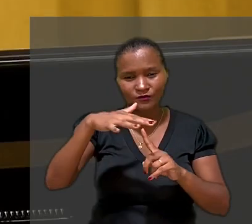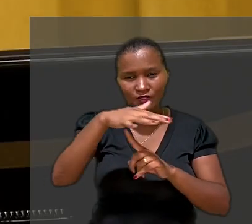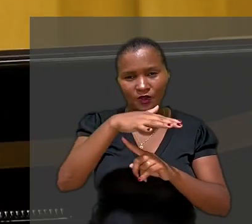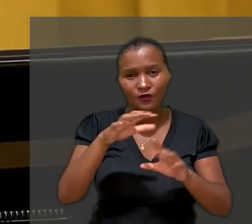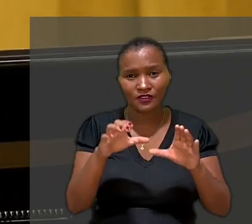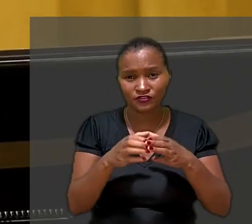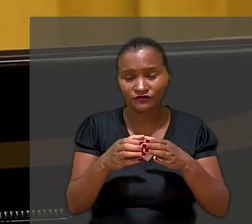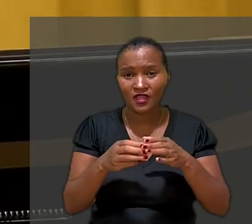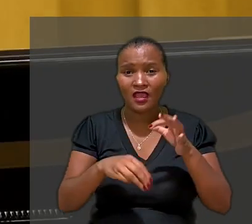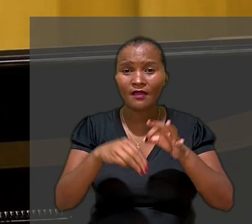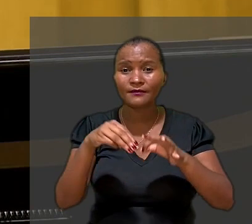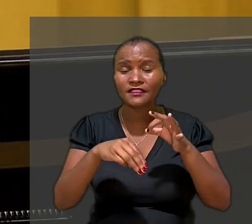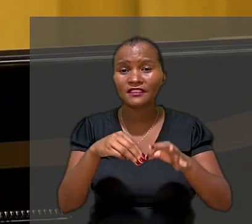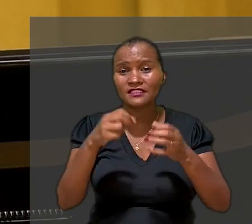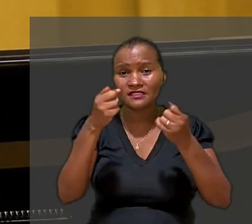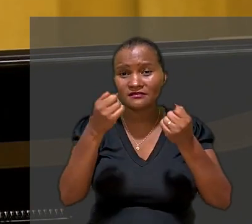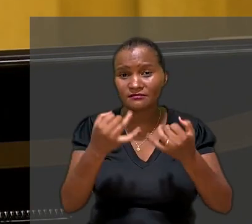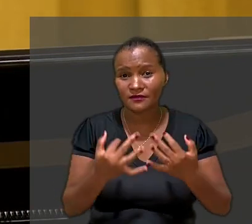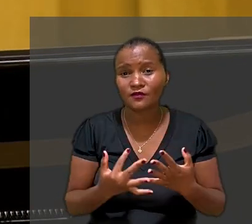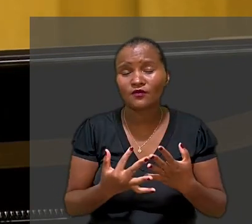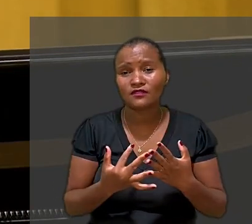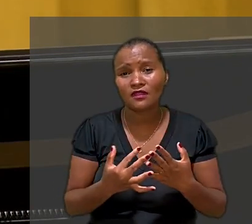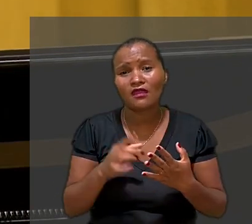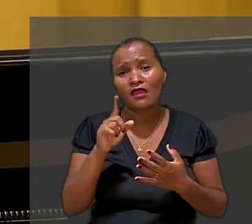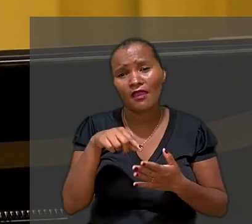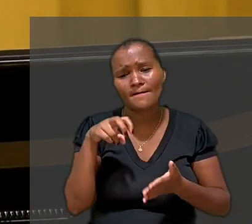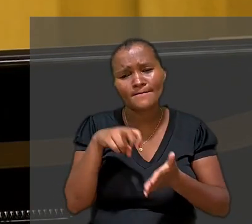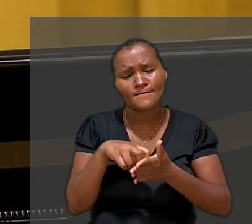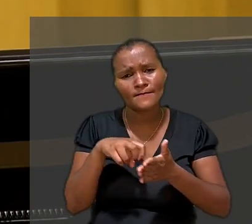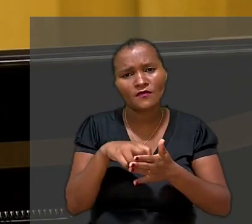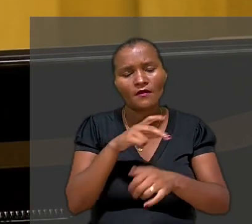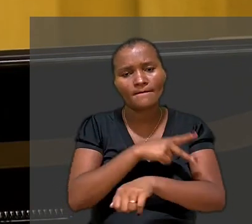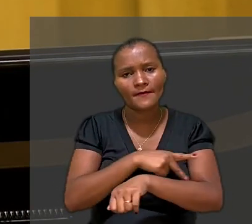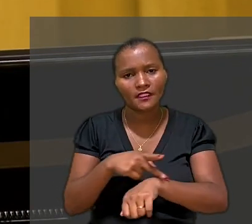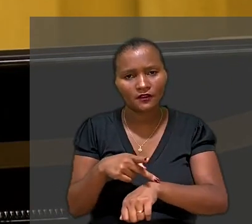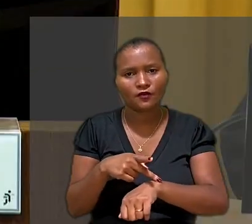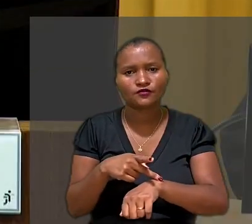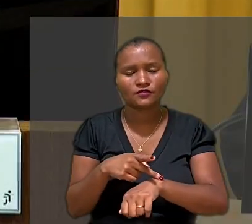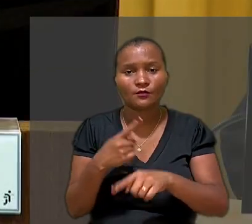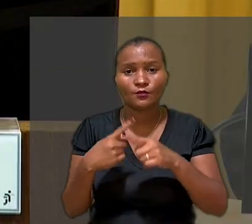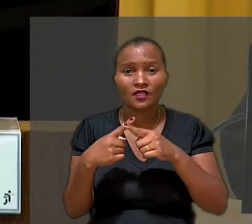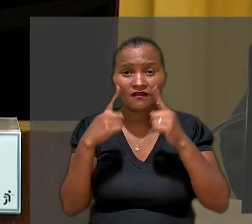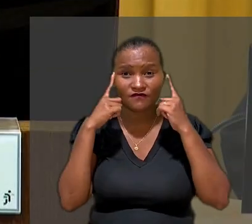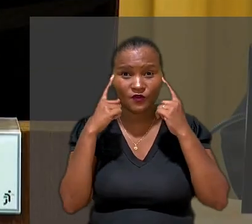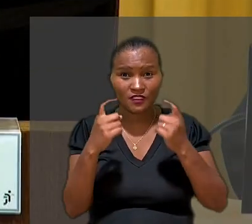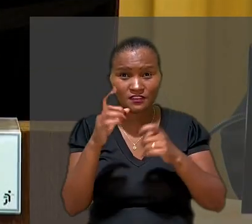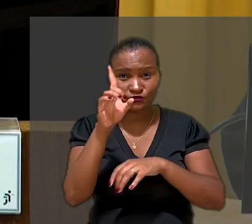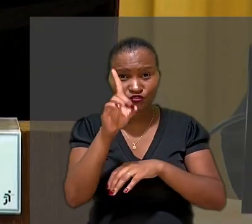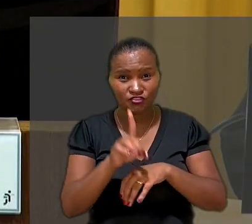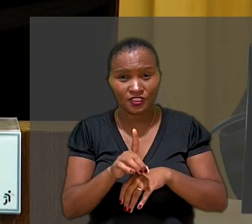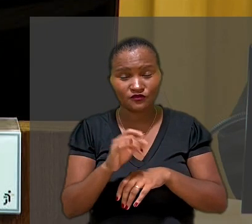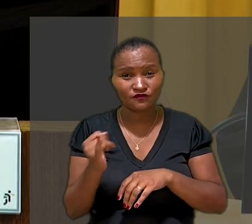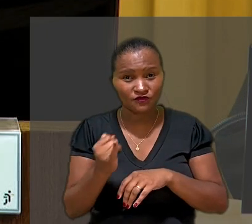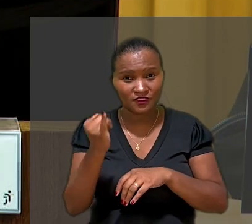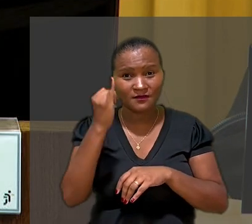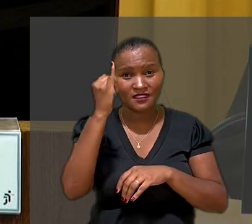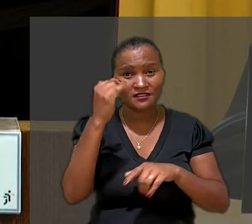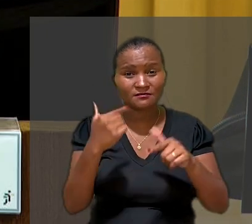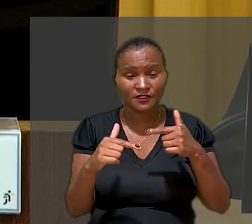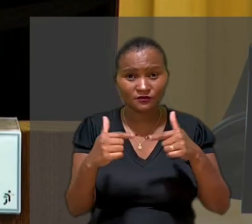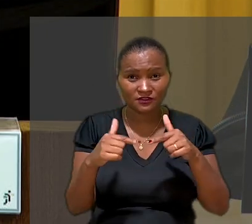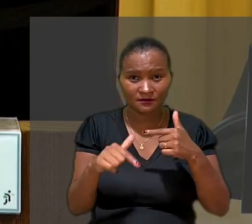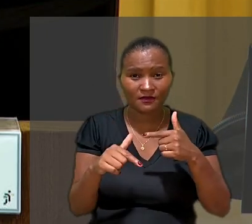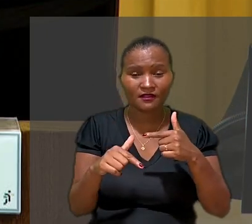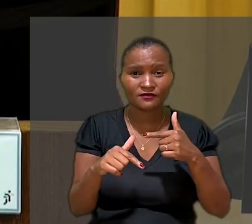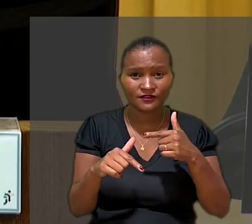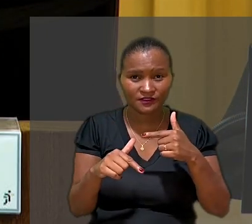coletivo, a ministra explicou que o caráter é meramente punitivo pedagógico, porque a violação de direitos fundamentais pelo